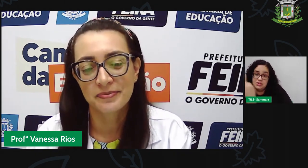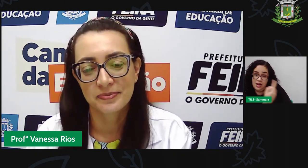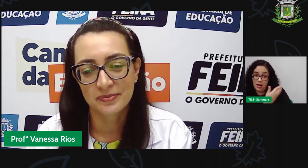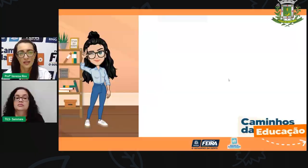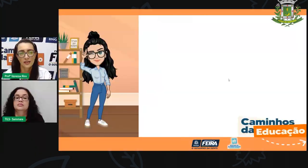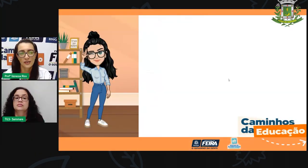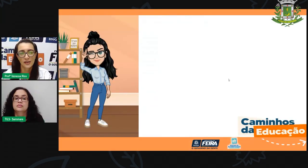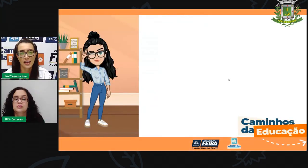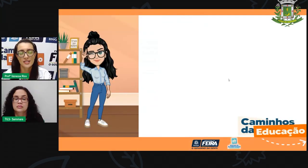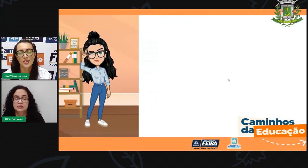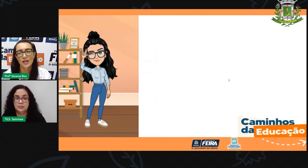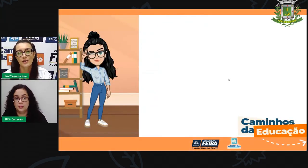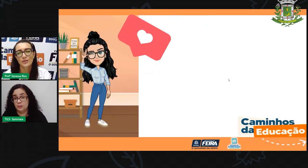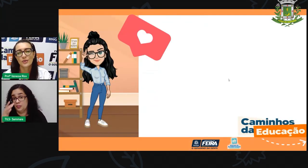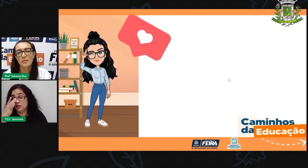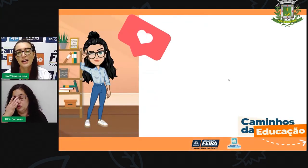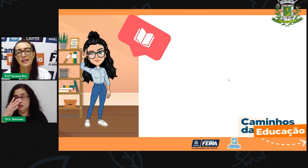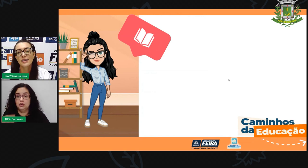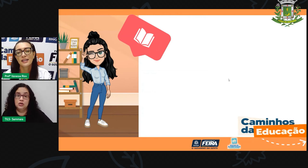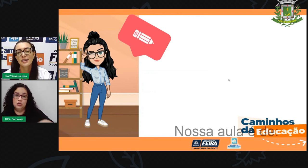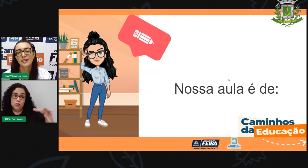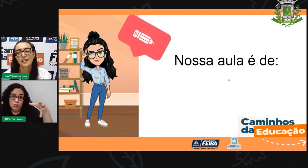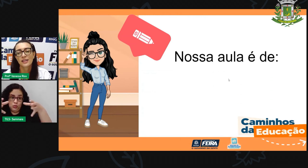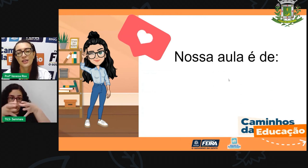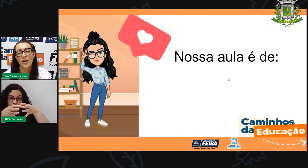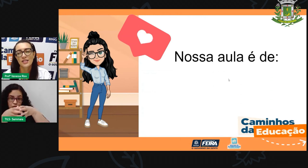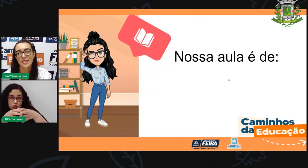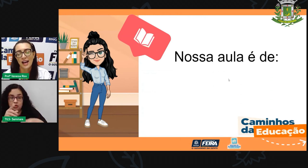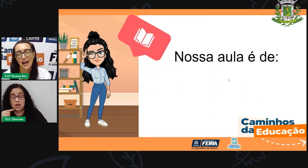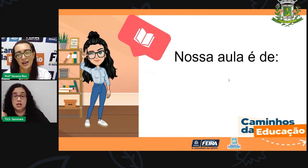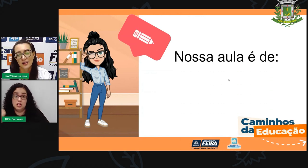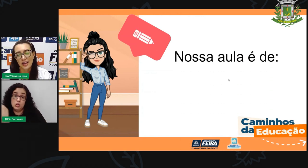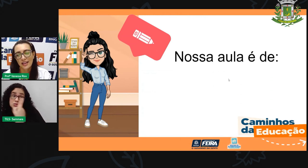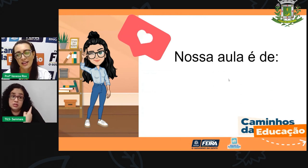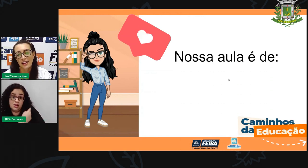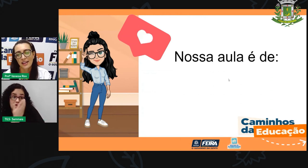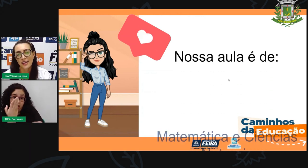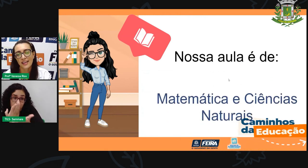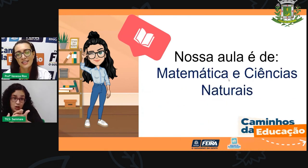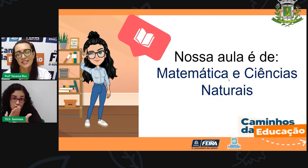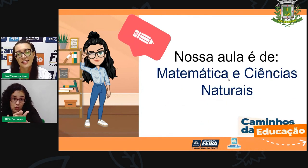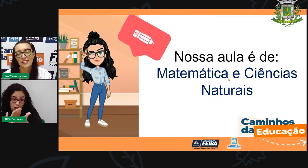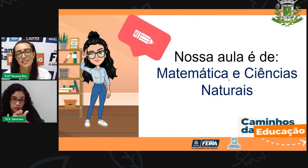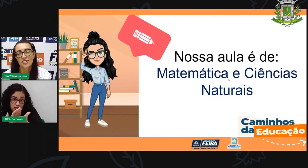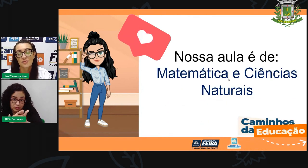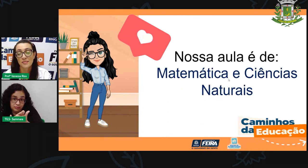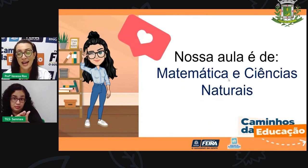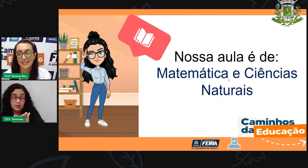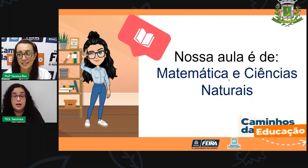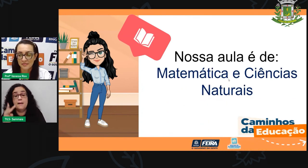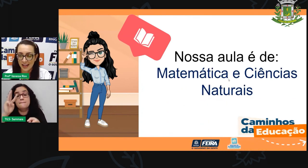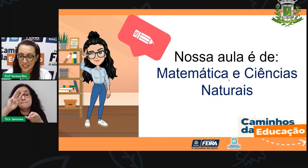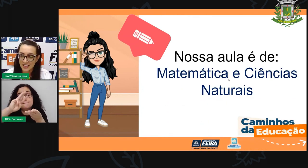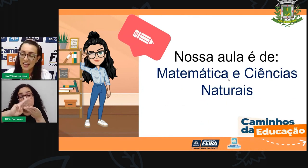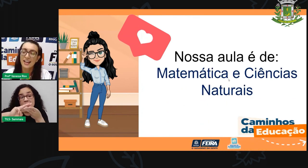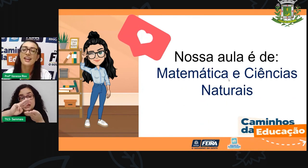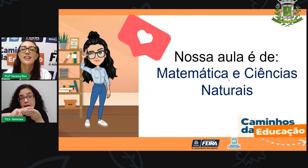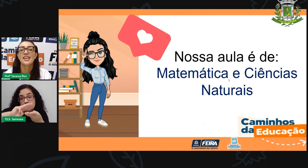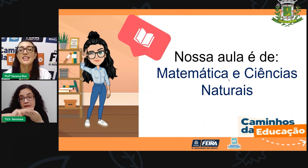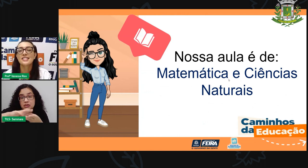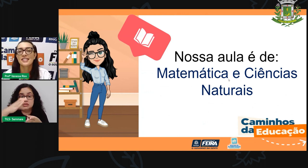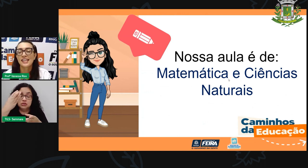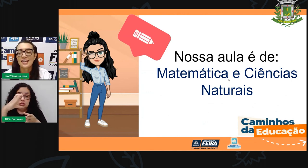hoje? Olha só, turma, nossa aula é de